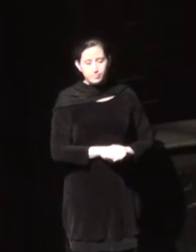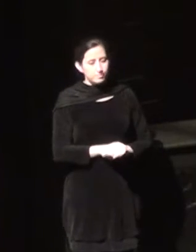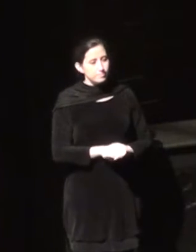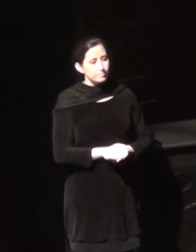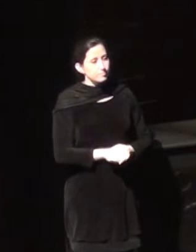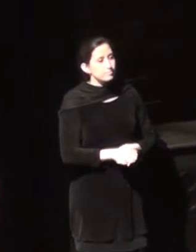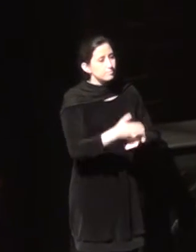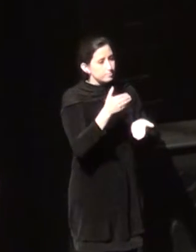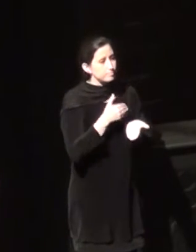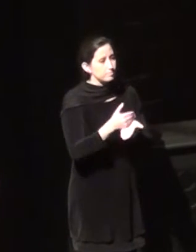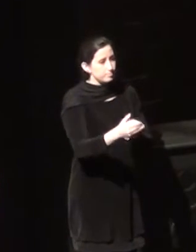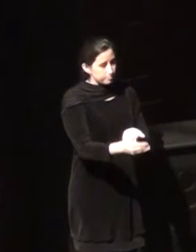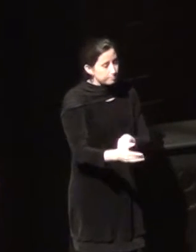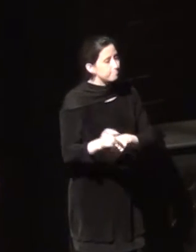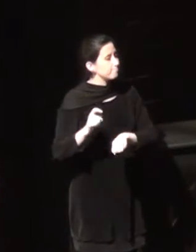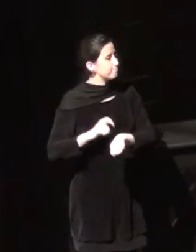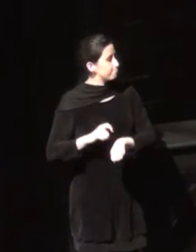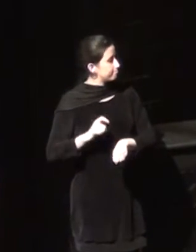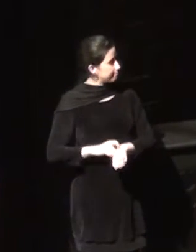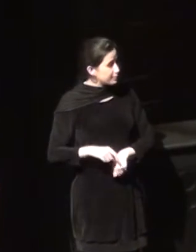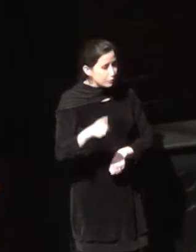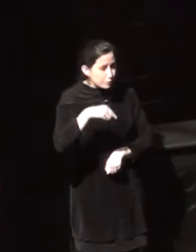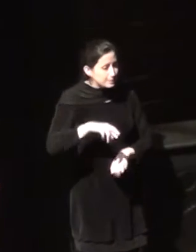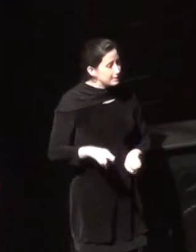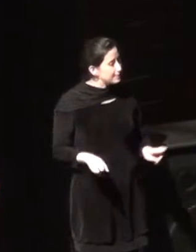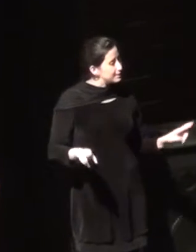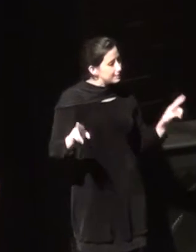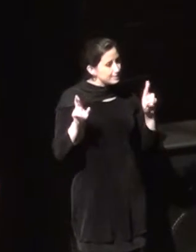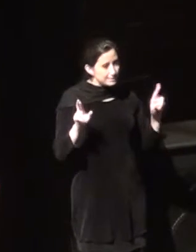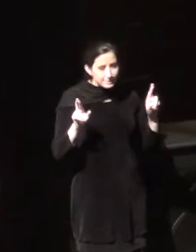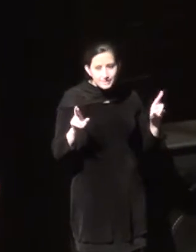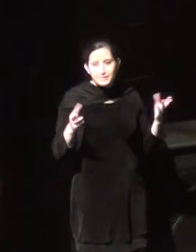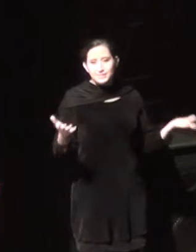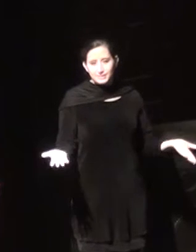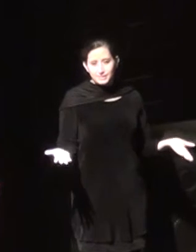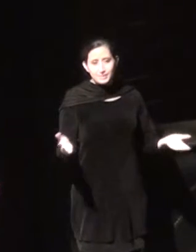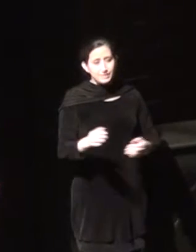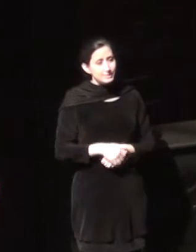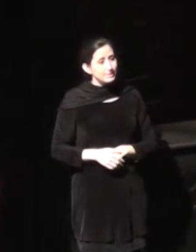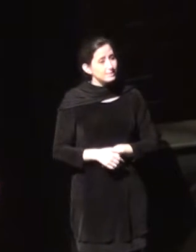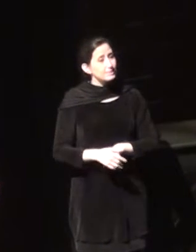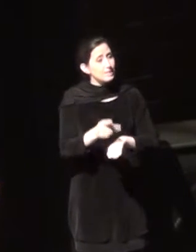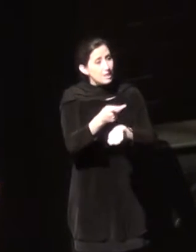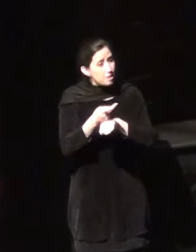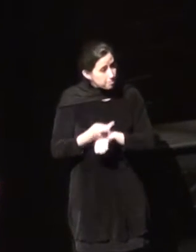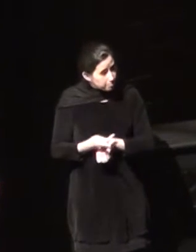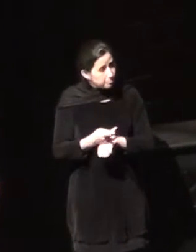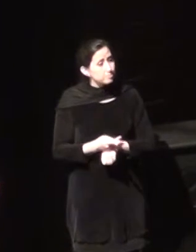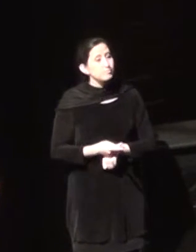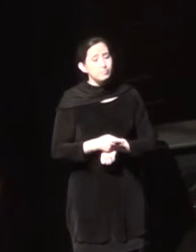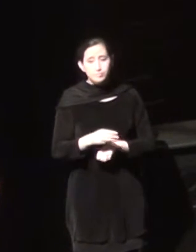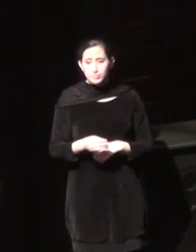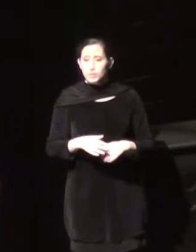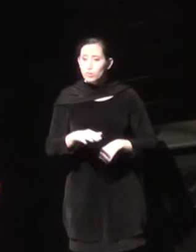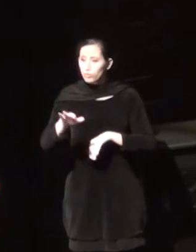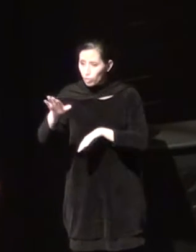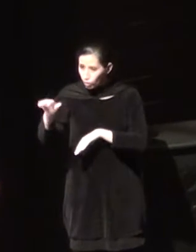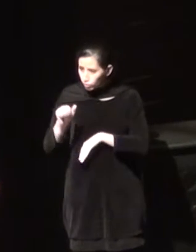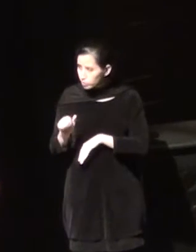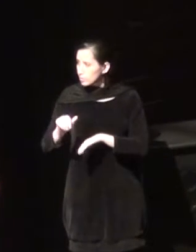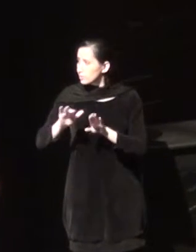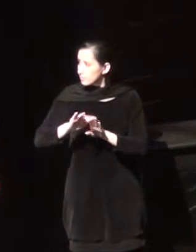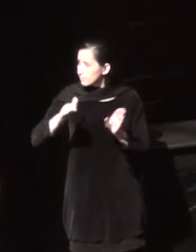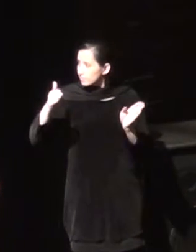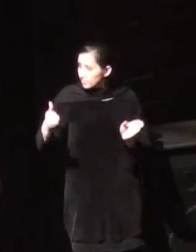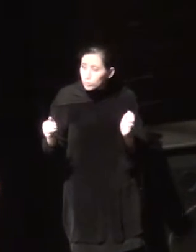Daremos agora início ao momento mais aguardado da noite. Para entregar os prêmios de menção honrosa, chamamos para compor a